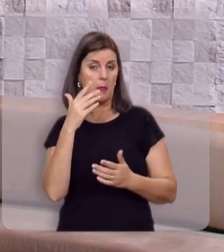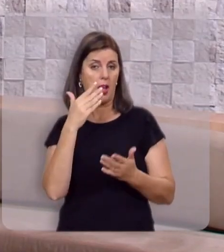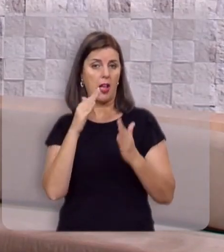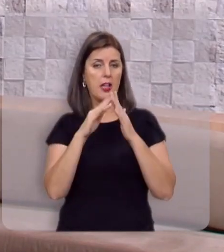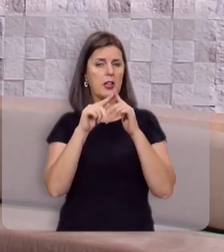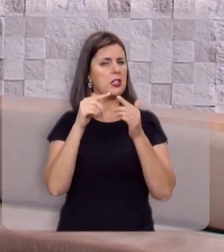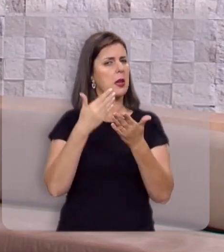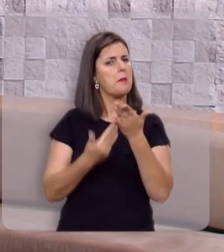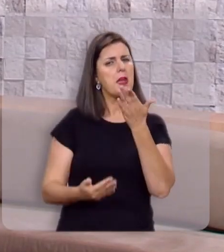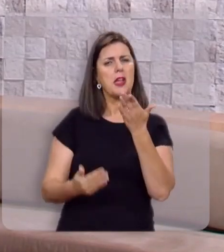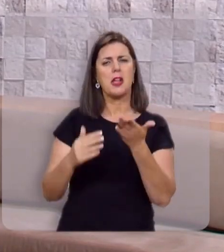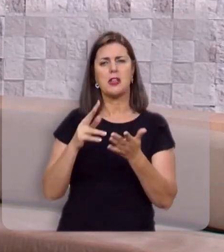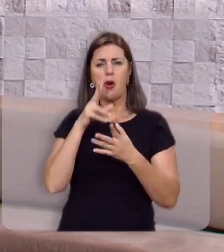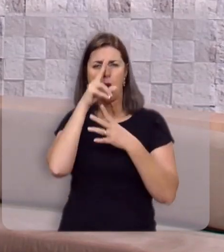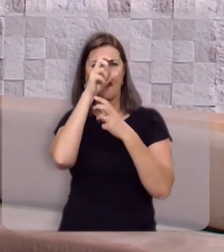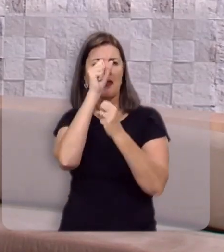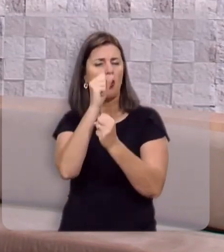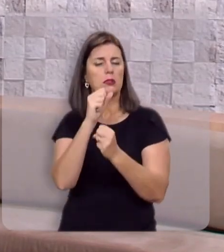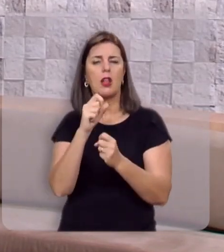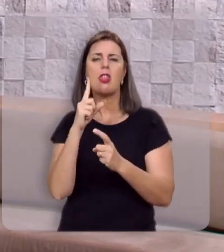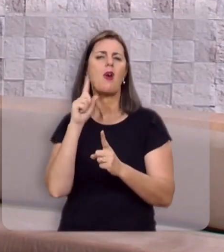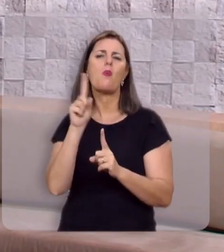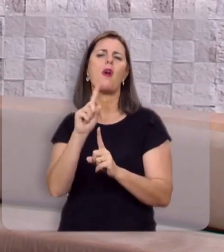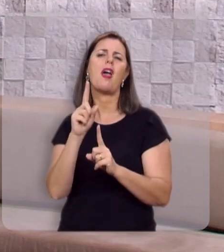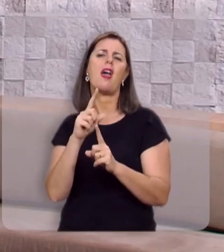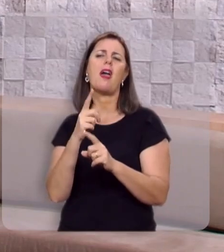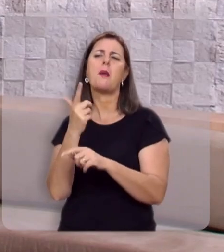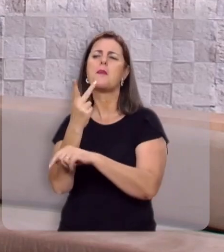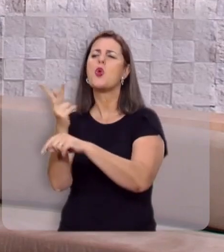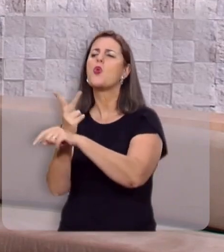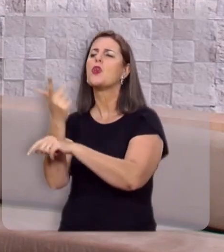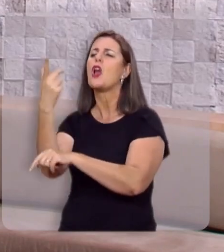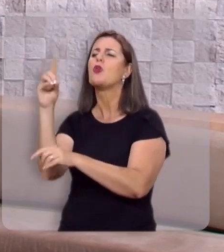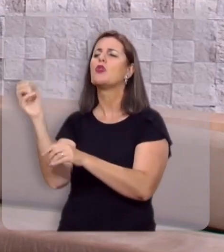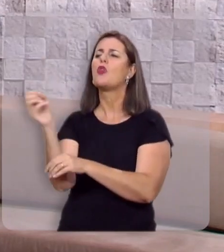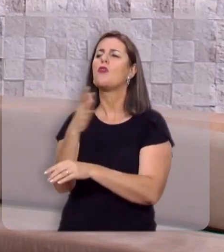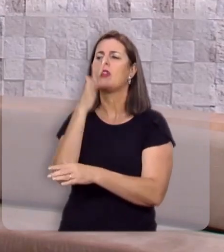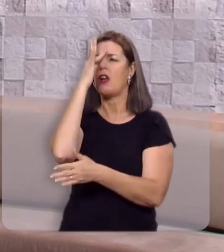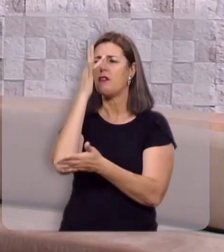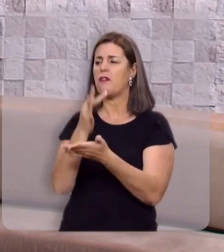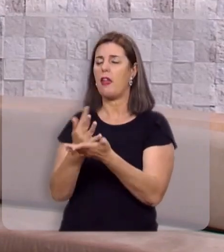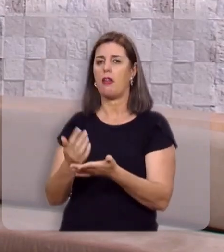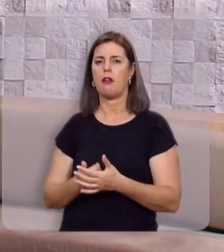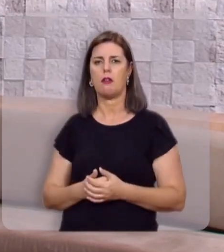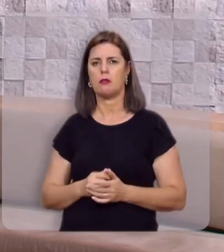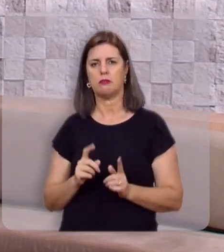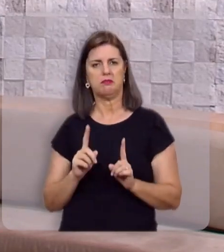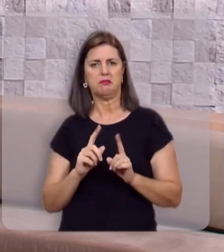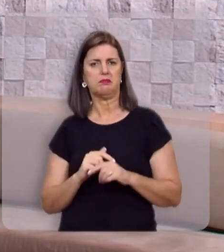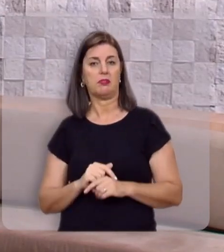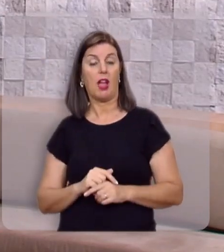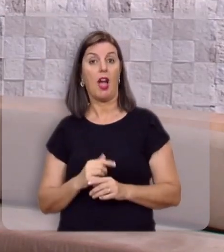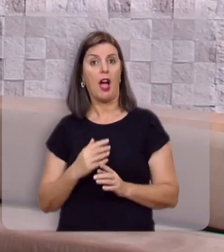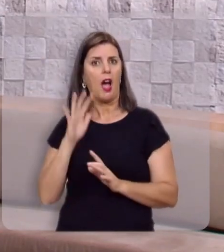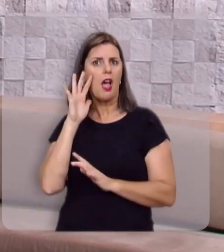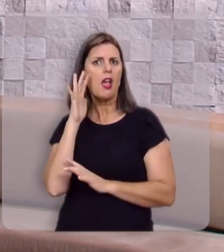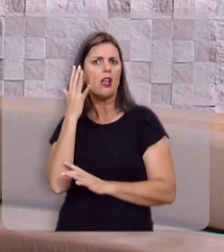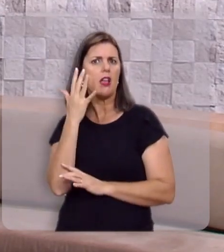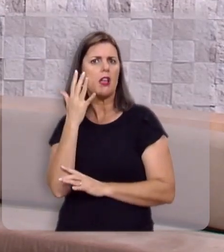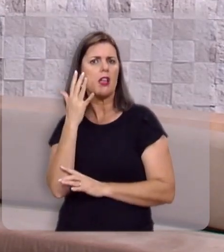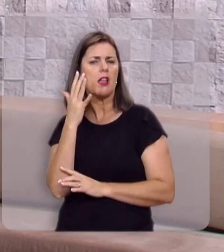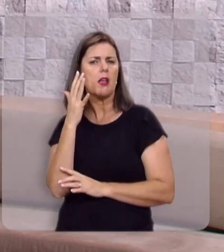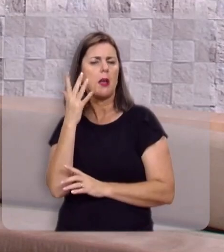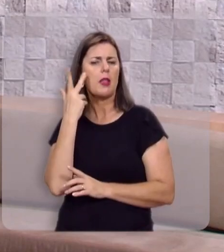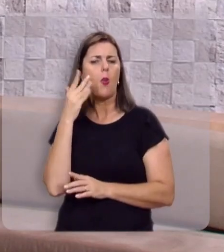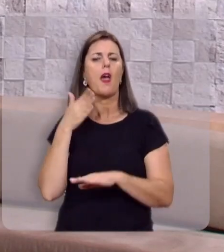perdeu o fervor não é correr atrás das últimas novidades do mercado da fé. A solução